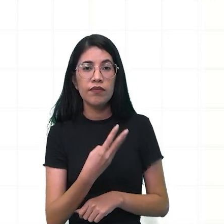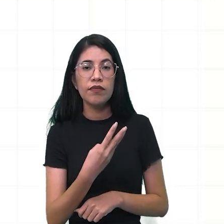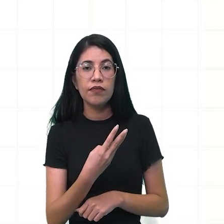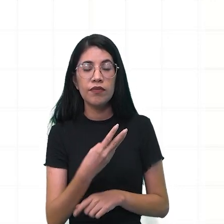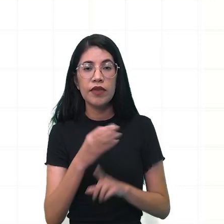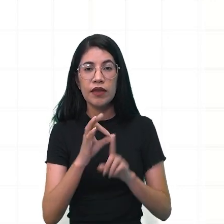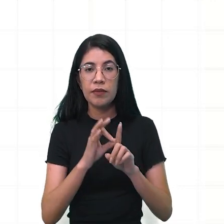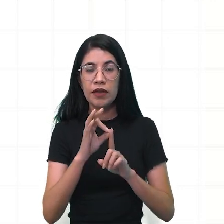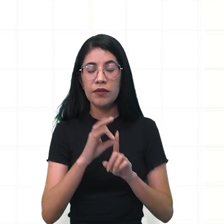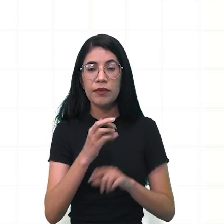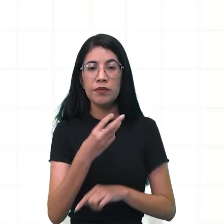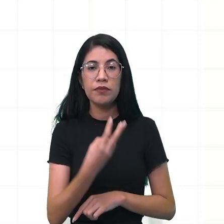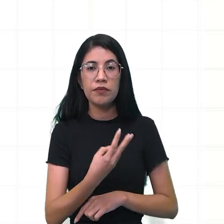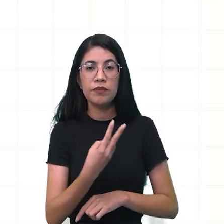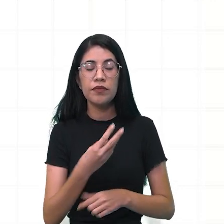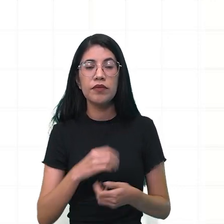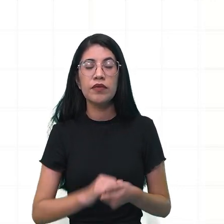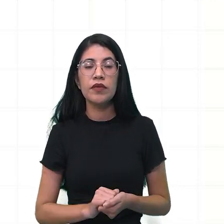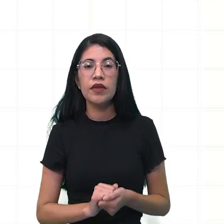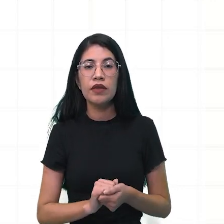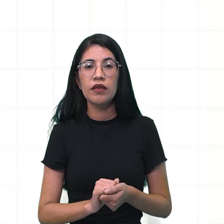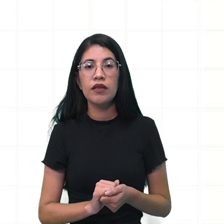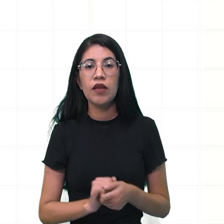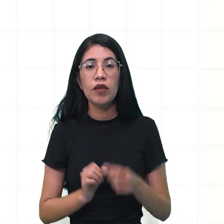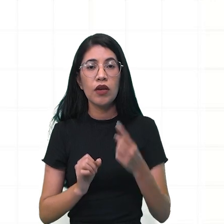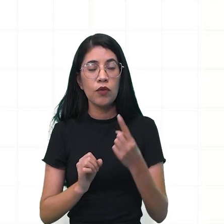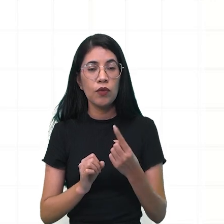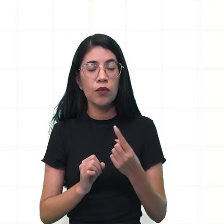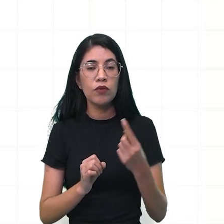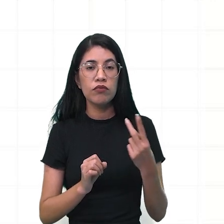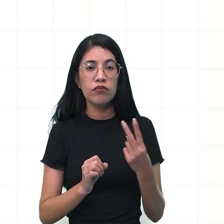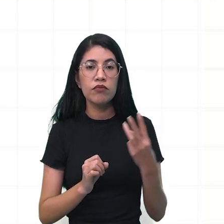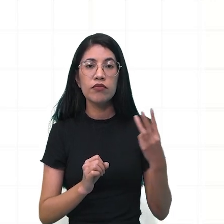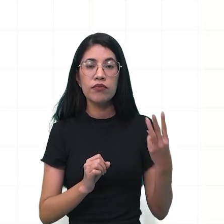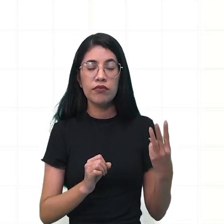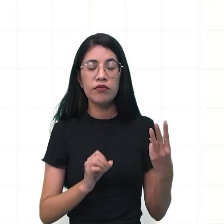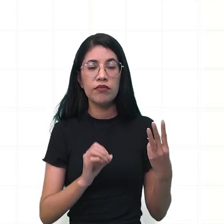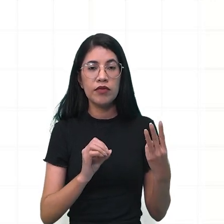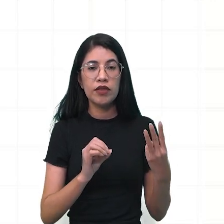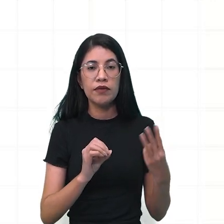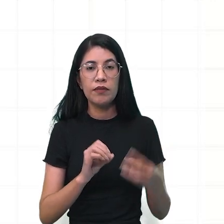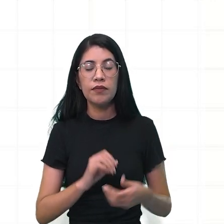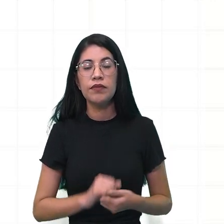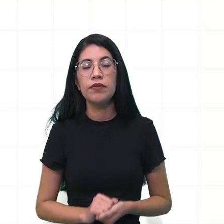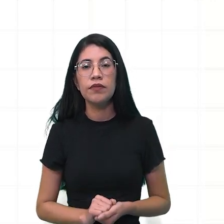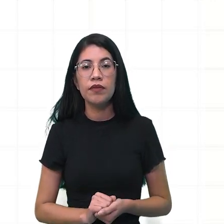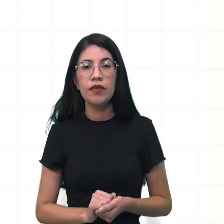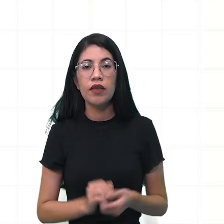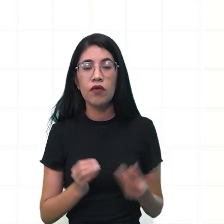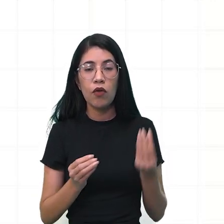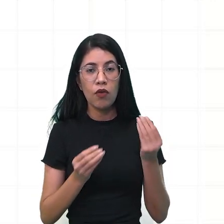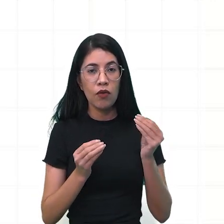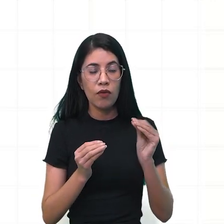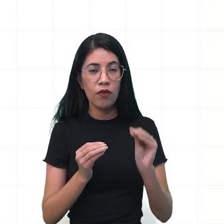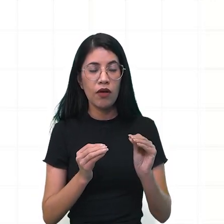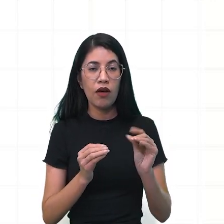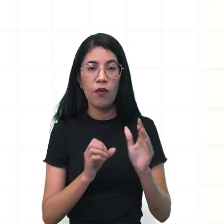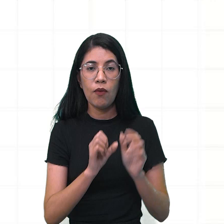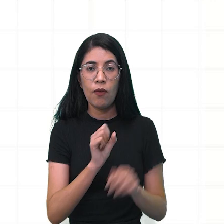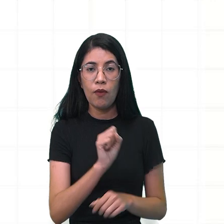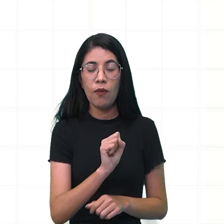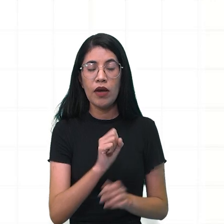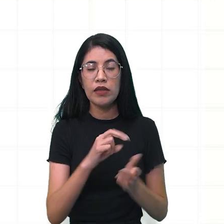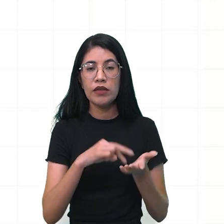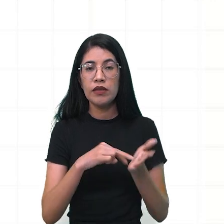graus? Desculpa, gente. Se aqui é o 1, então continua. 2, 3. Aqui eu vou colocar S,